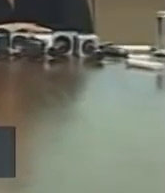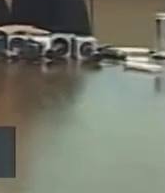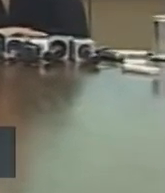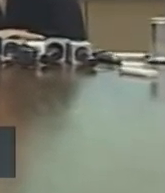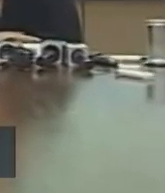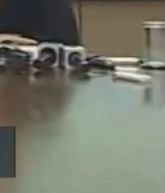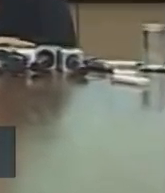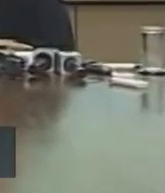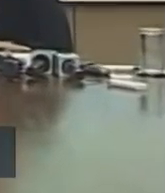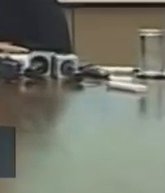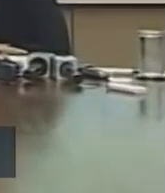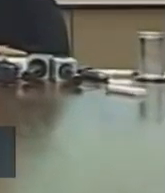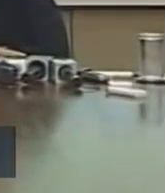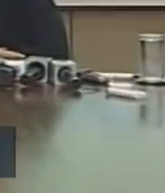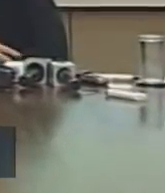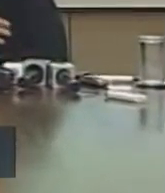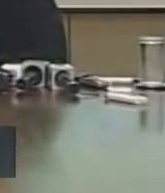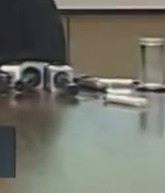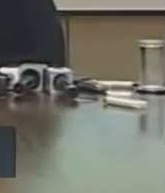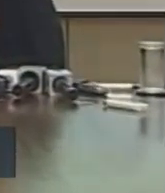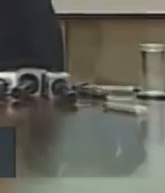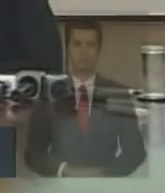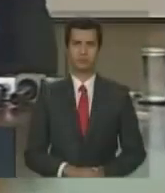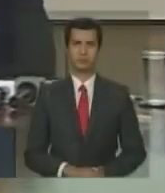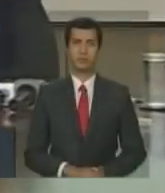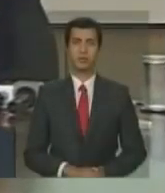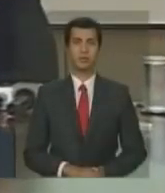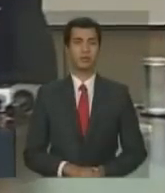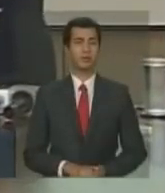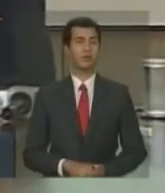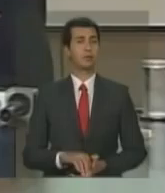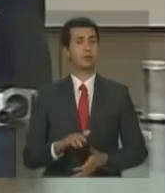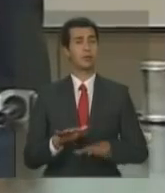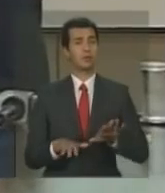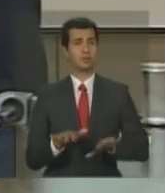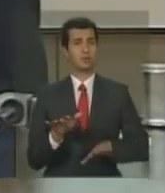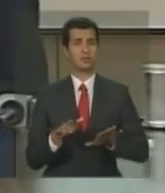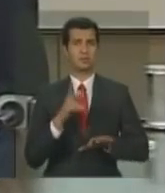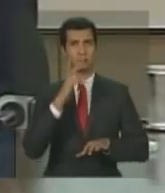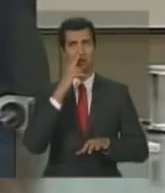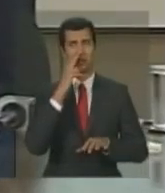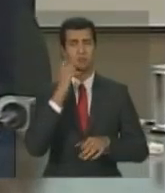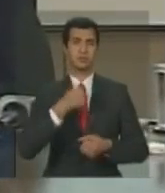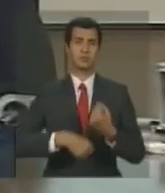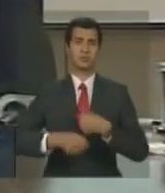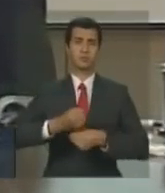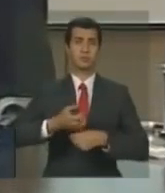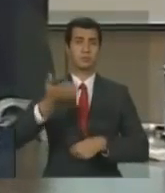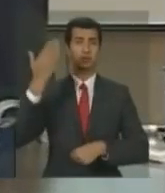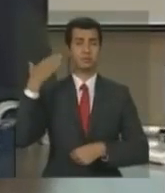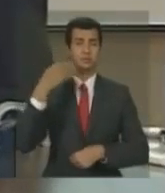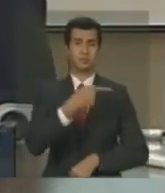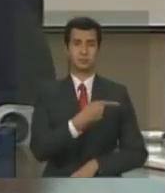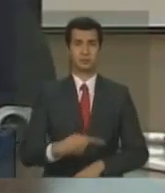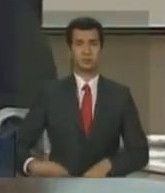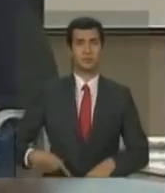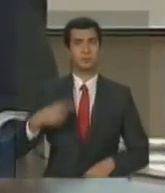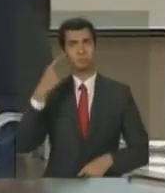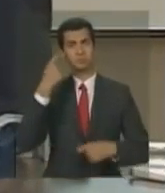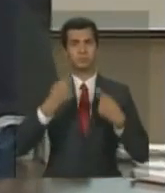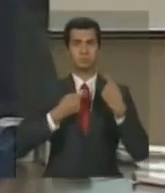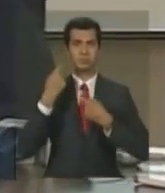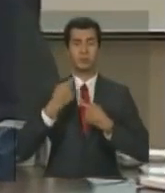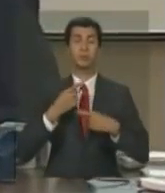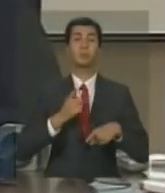talvez o ministro esteja se referindo à preocupação do presidente o ano passado, porque o ano passado os dados também